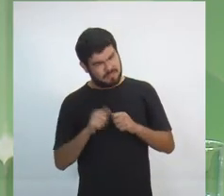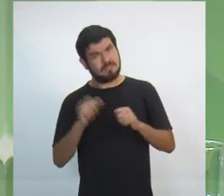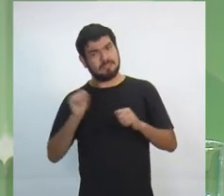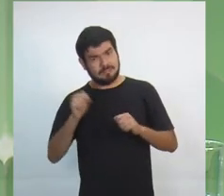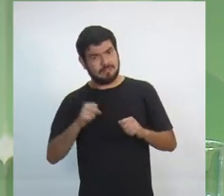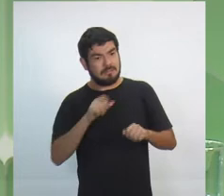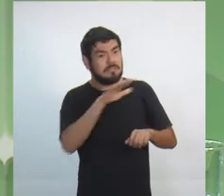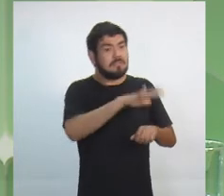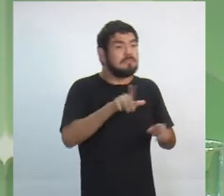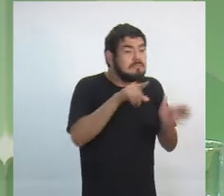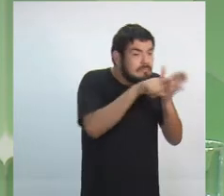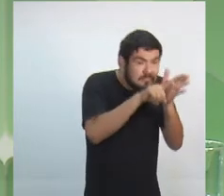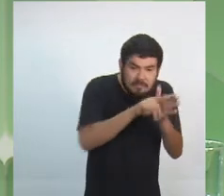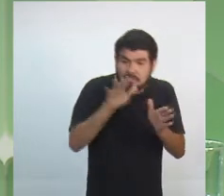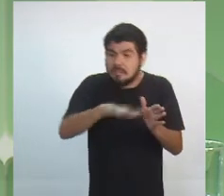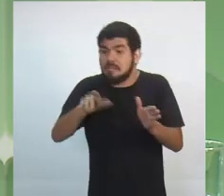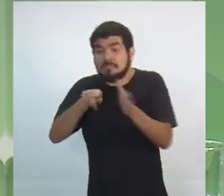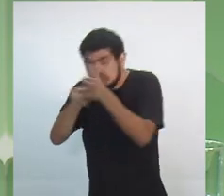Viu, senador,